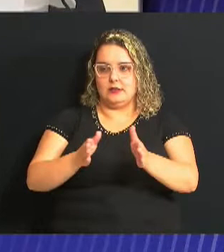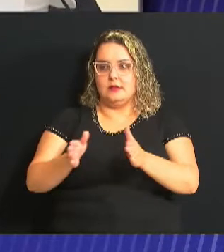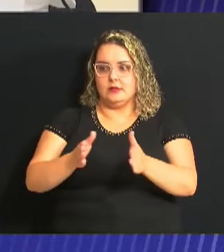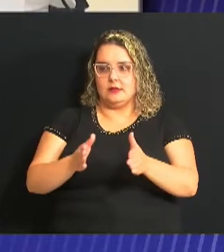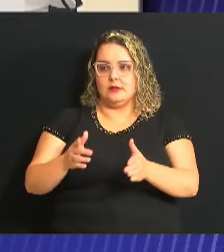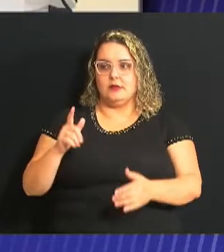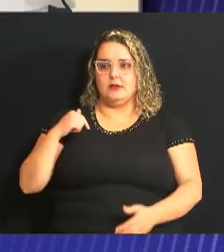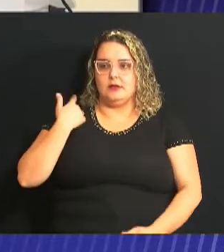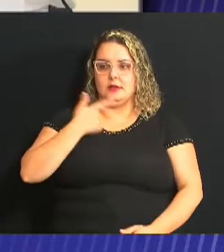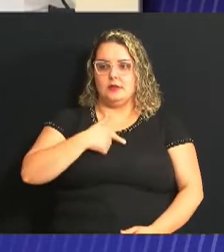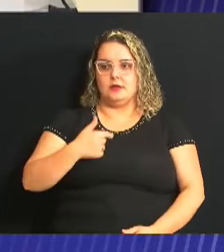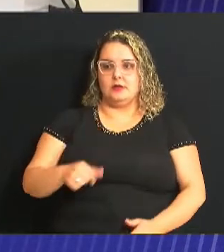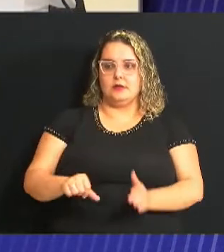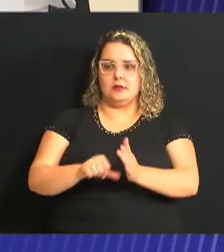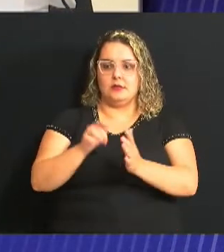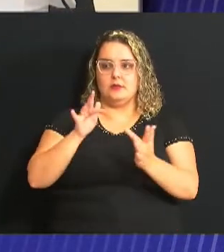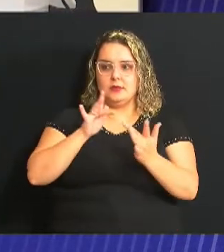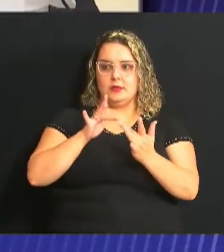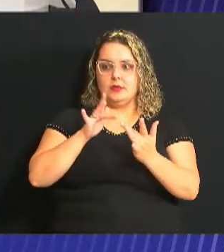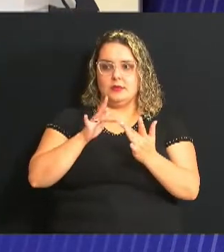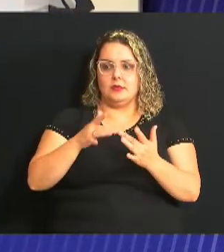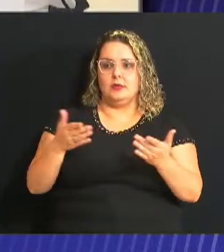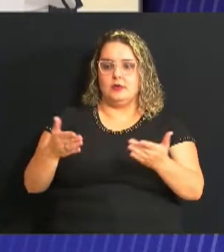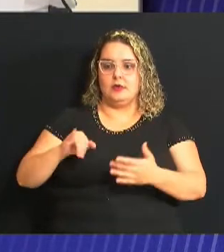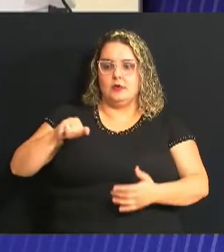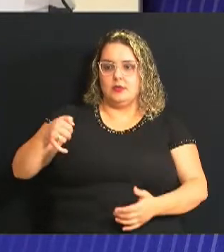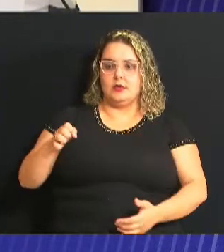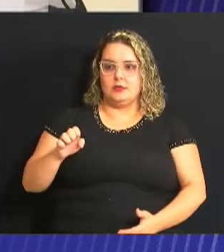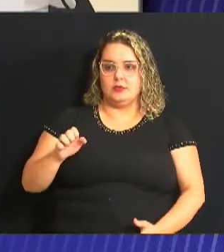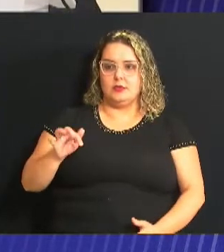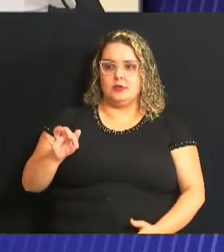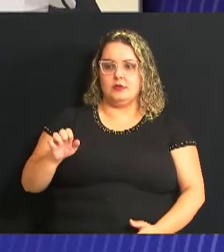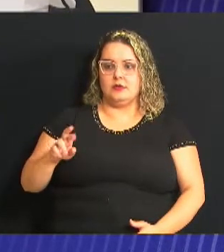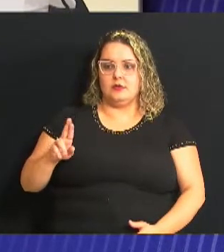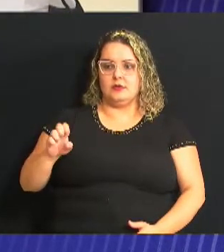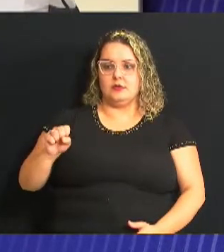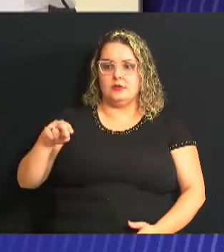nós tivemos o primeiro contato, agora é o Jefferson que preside,